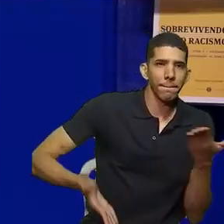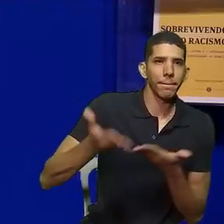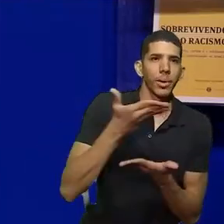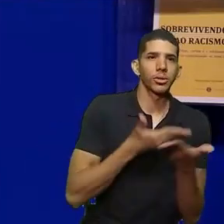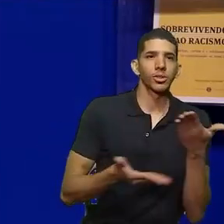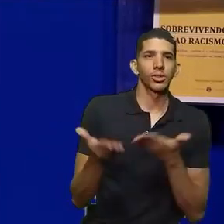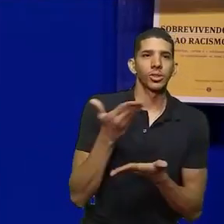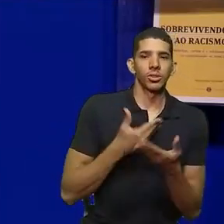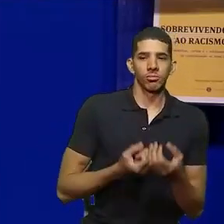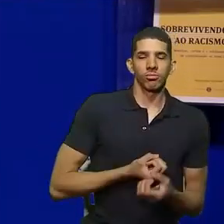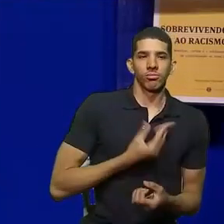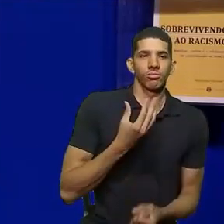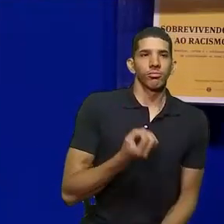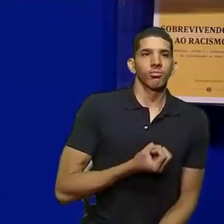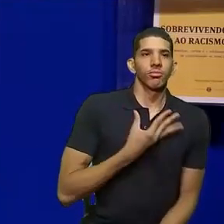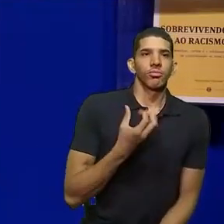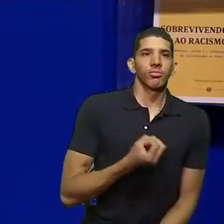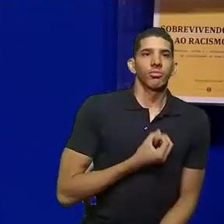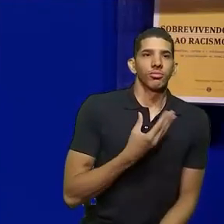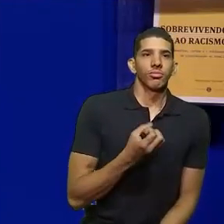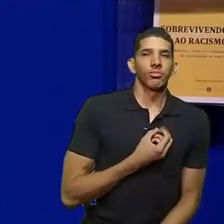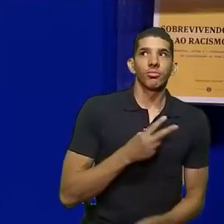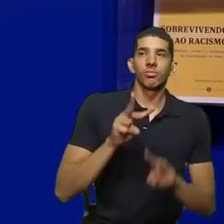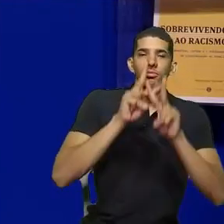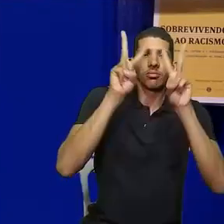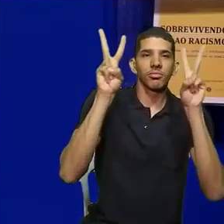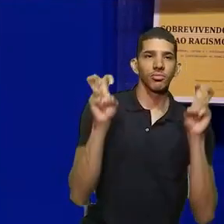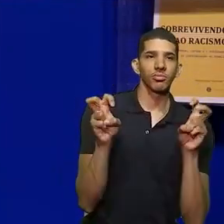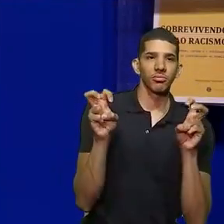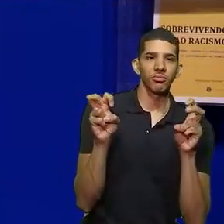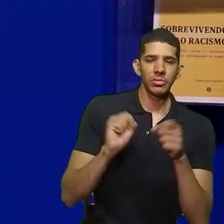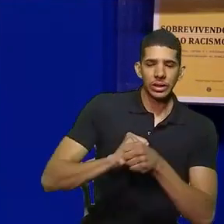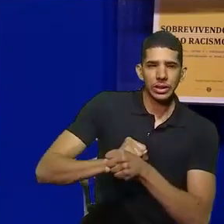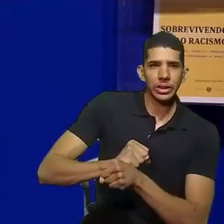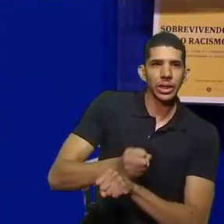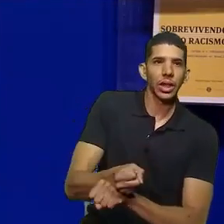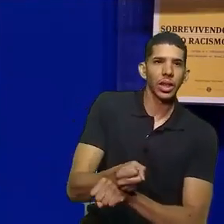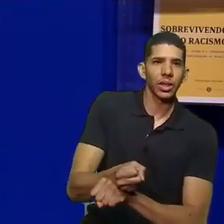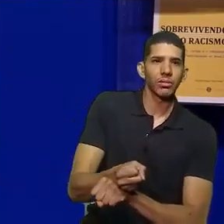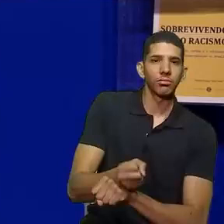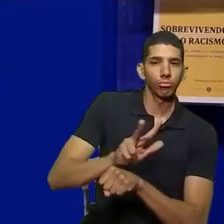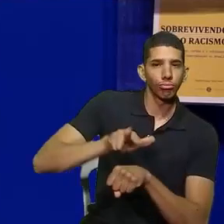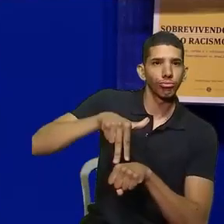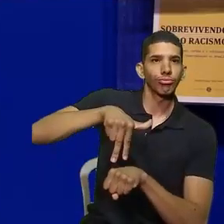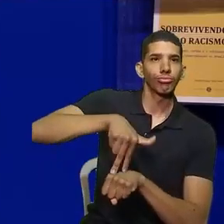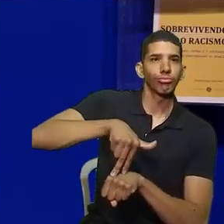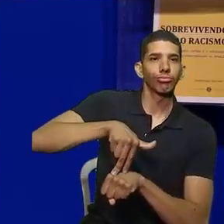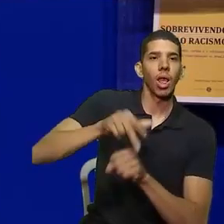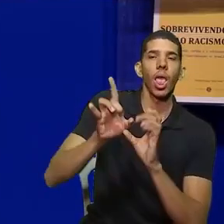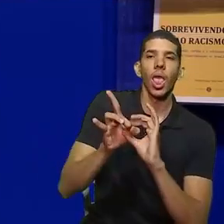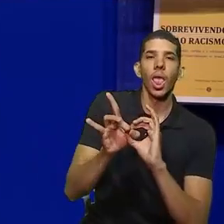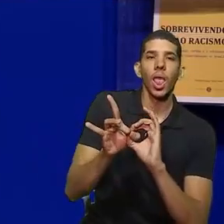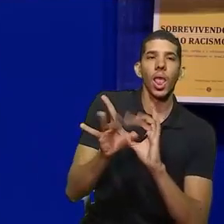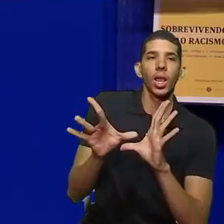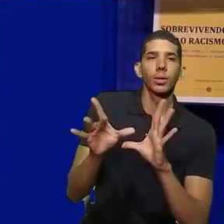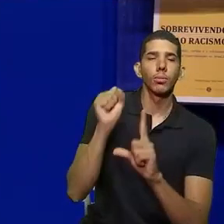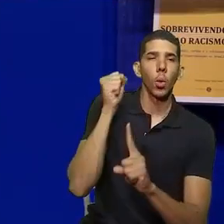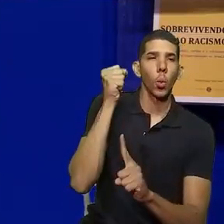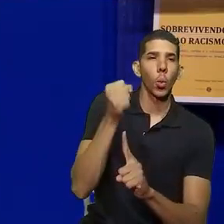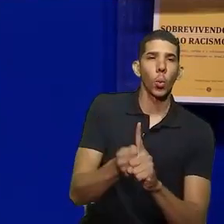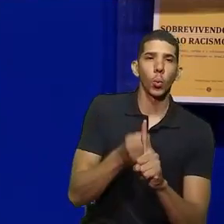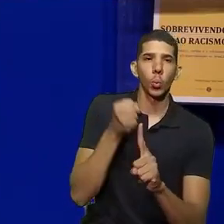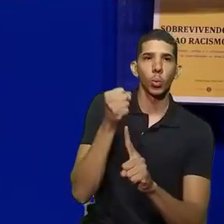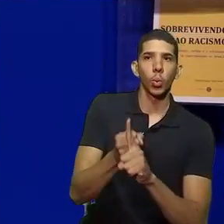verso, abre aspas, a mística quilombola persiste afirmando, a liberdade é uma luta